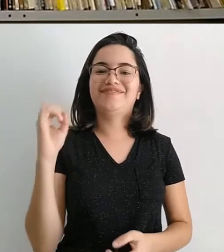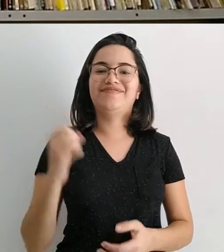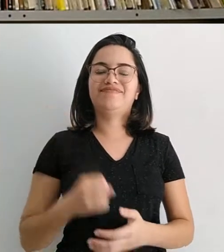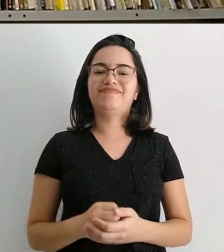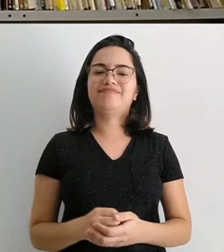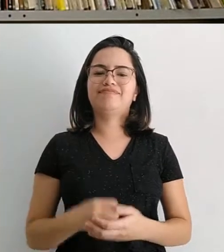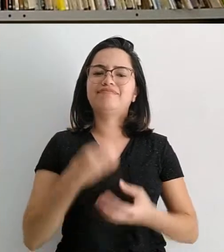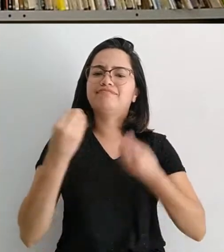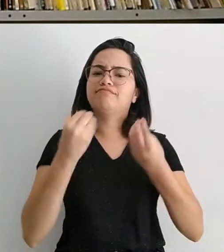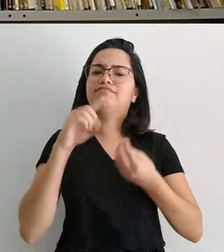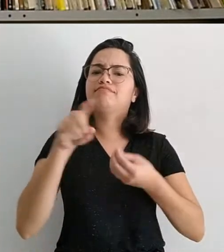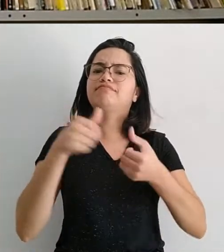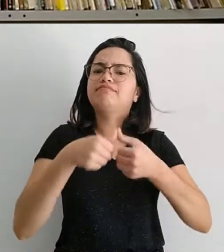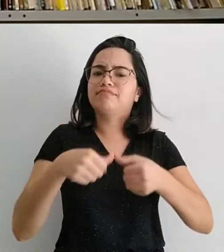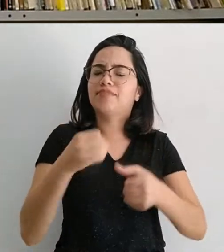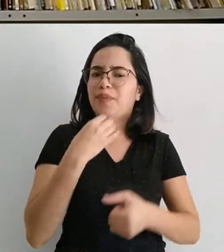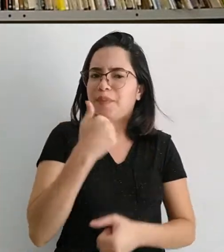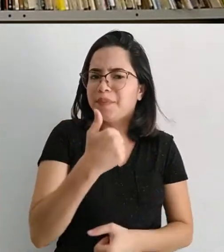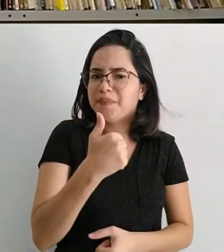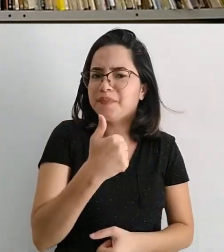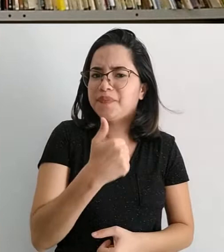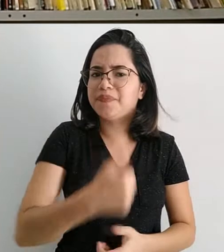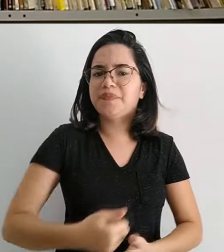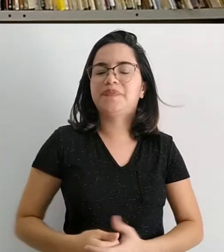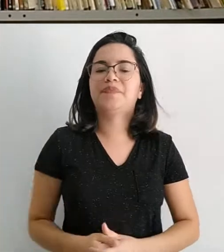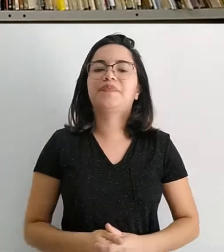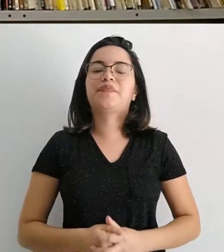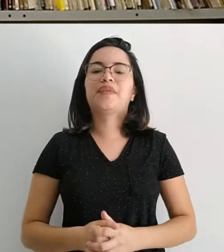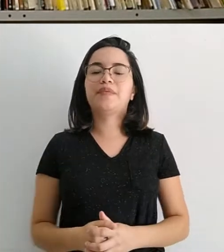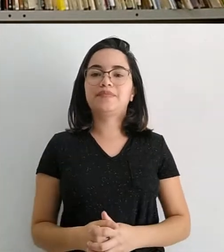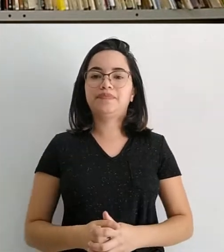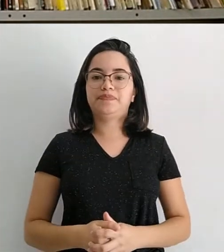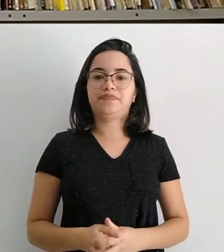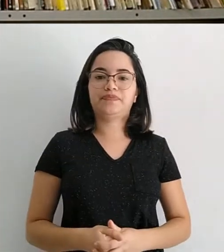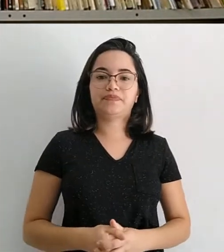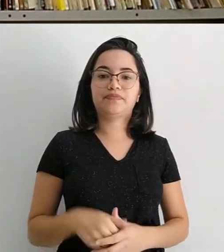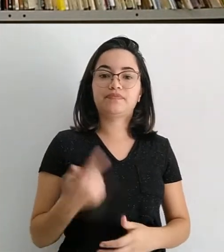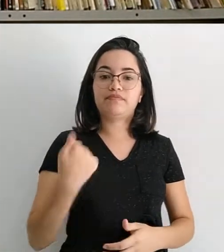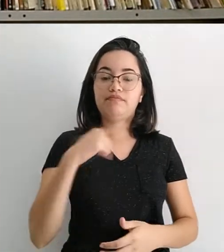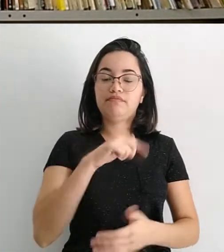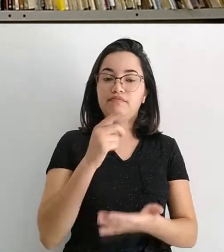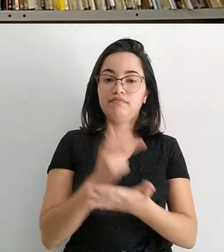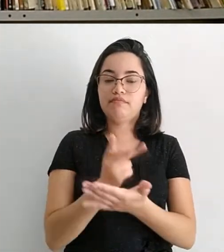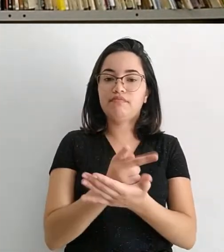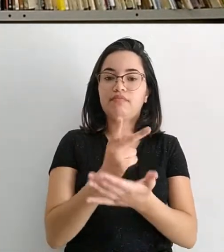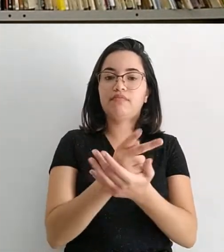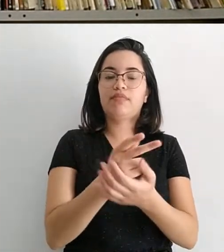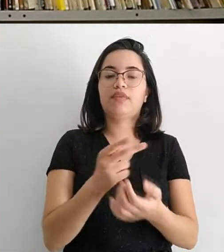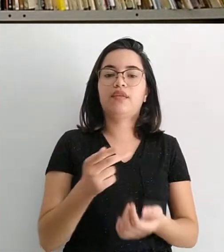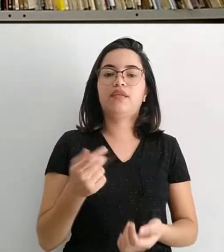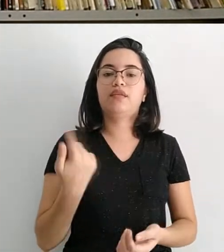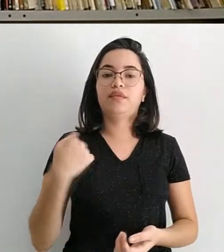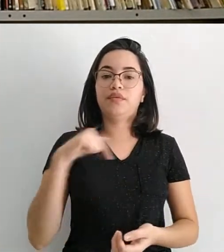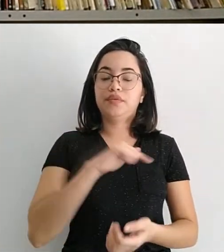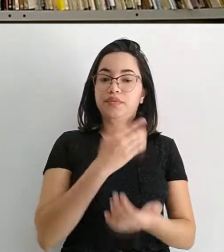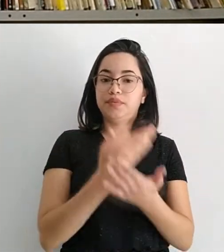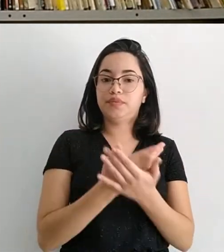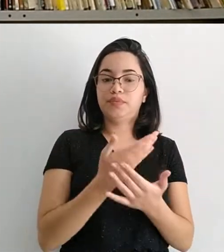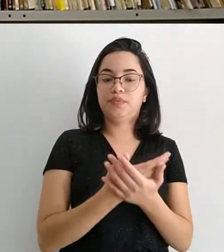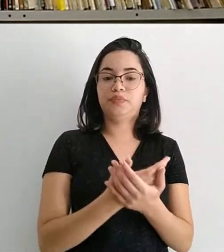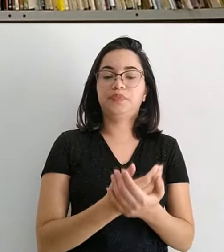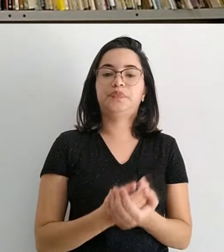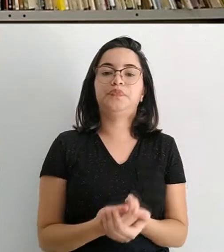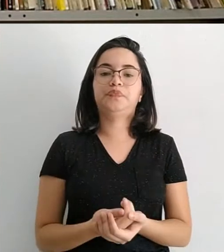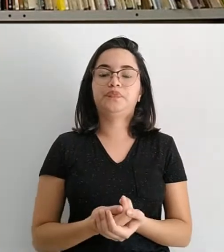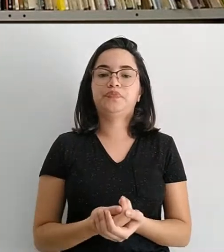Olá, como vocês estão? Tudo bem? Nós vamos prosseguir no nosso